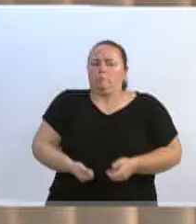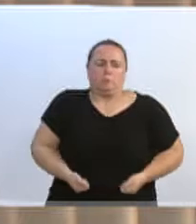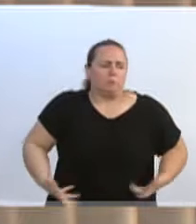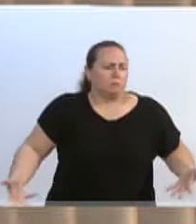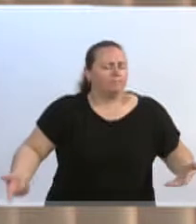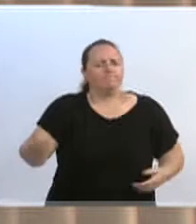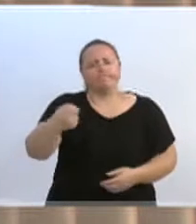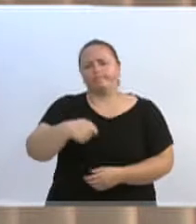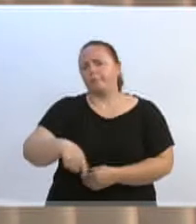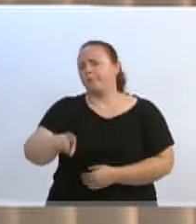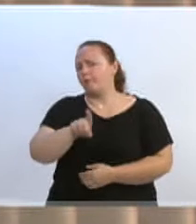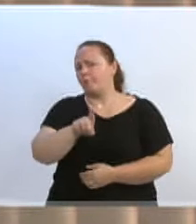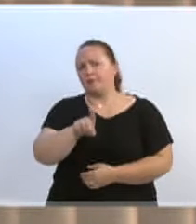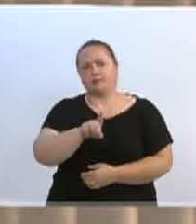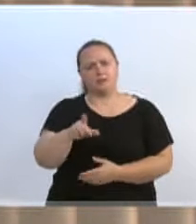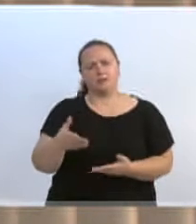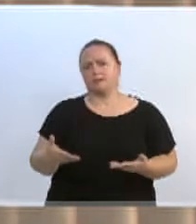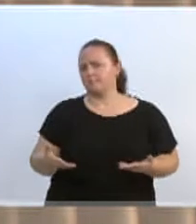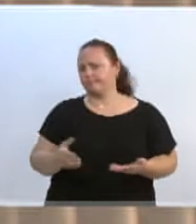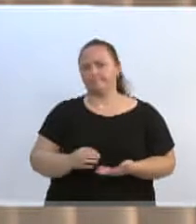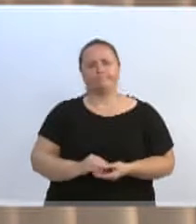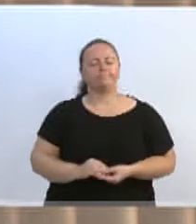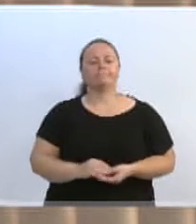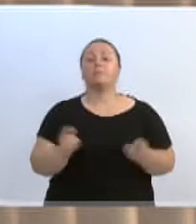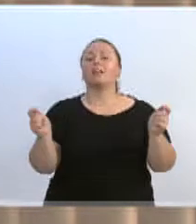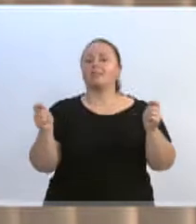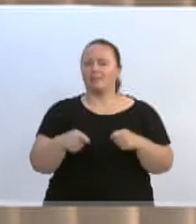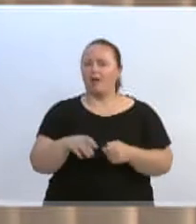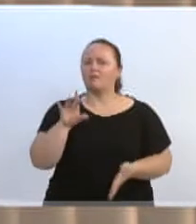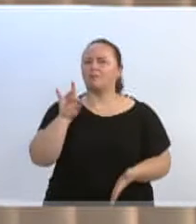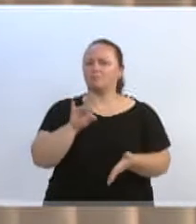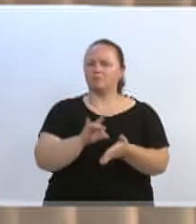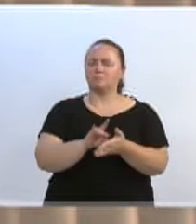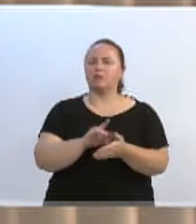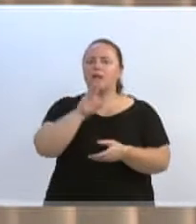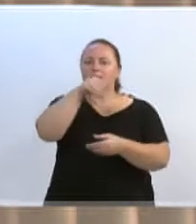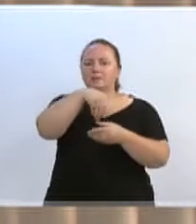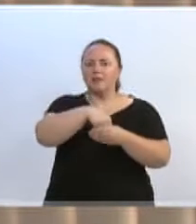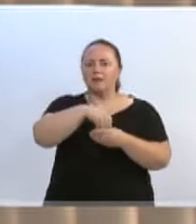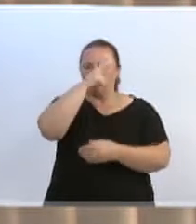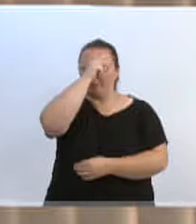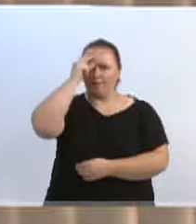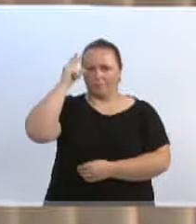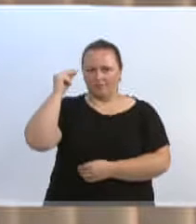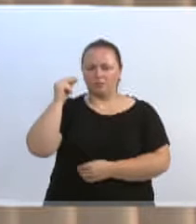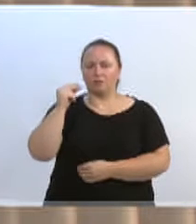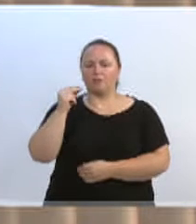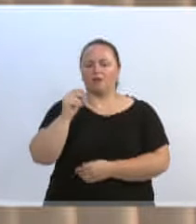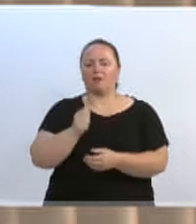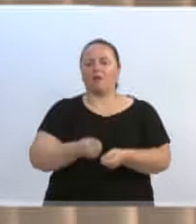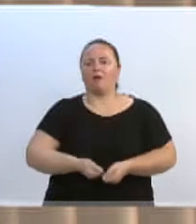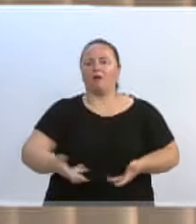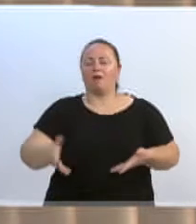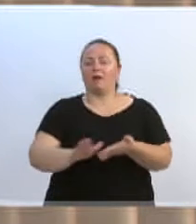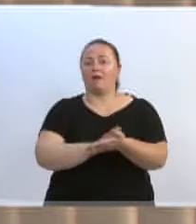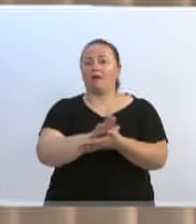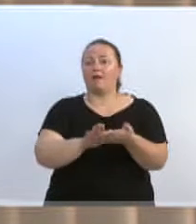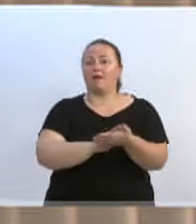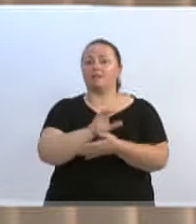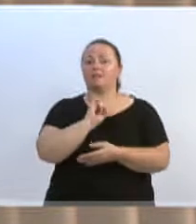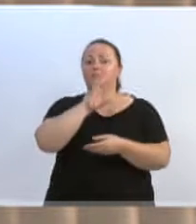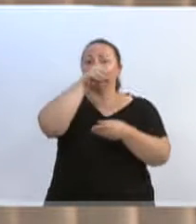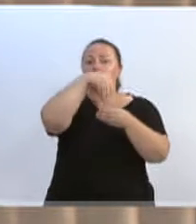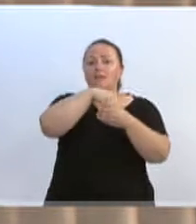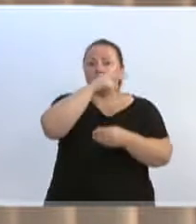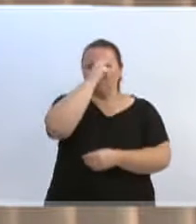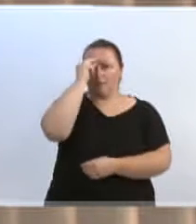recurso público municipal. Poderíamos ainda estar lá na Prefeitura Municipal sem gastar um real de recurso público sequer, e